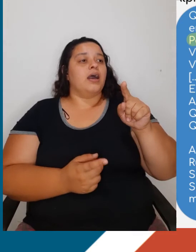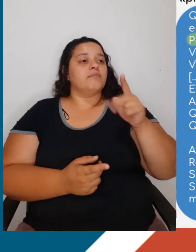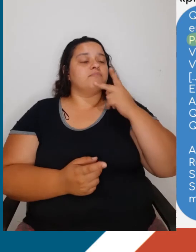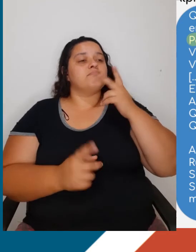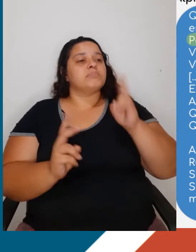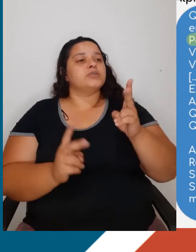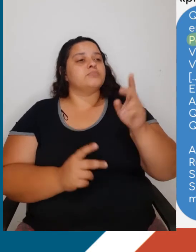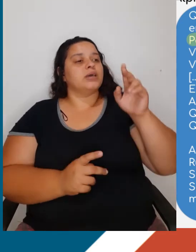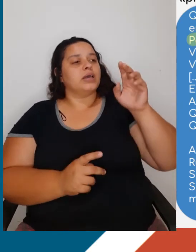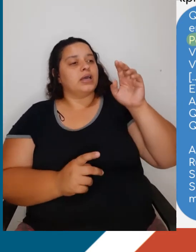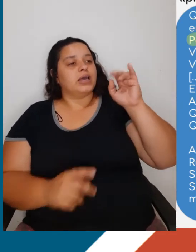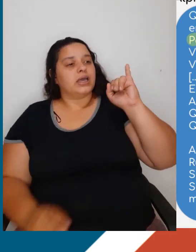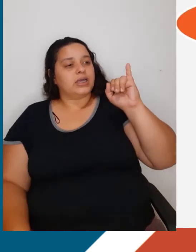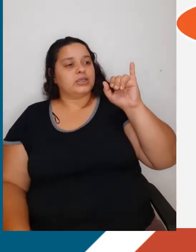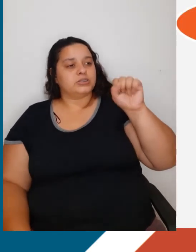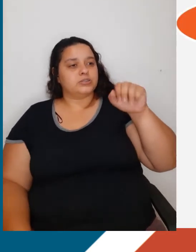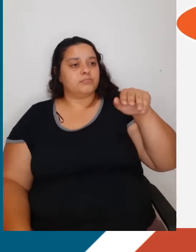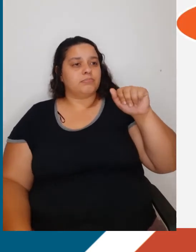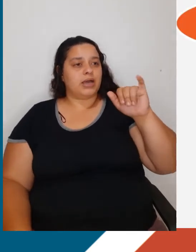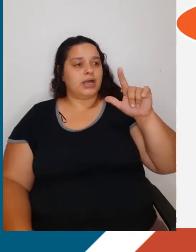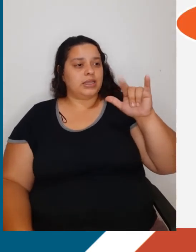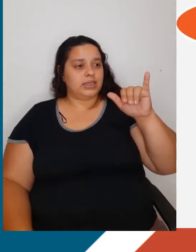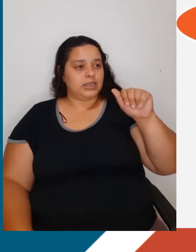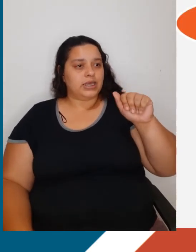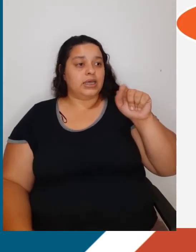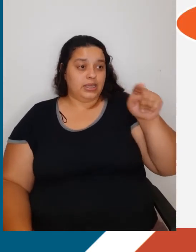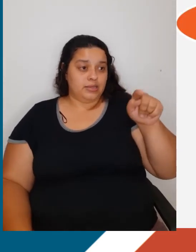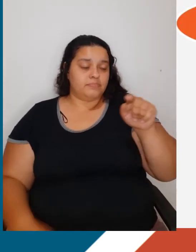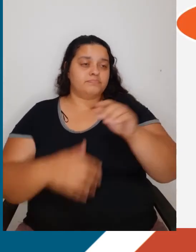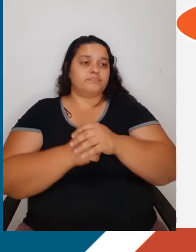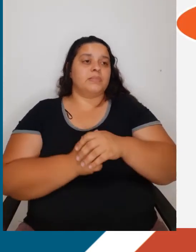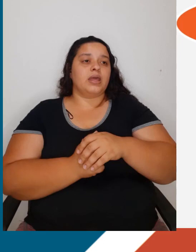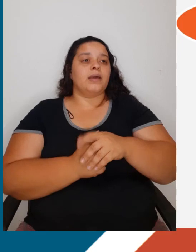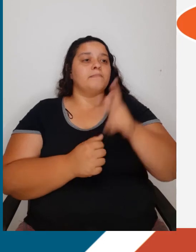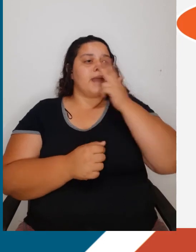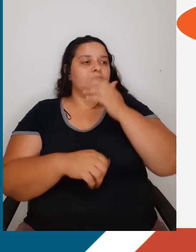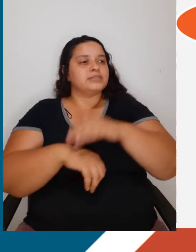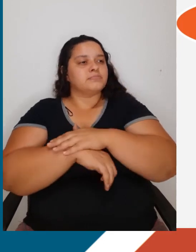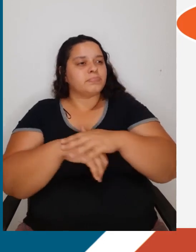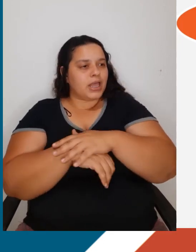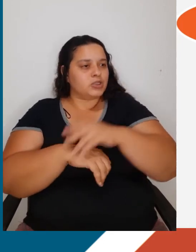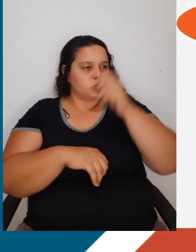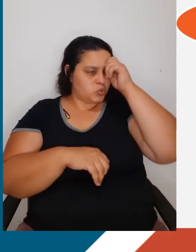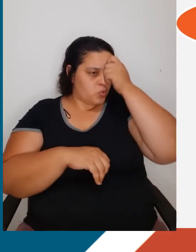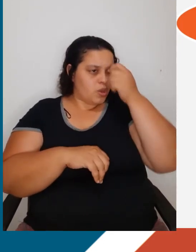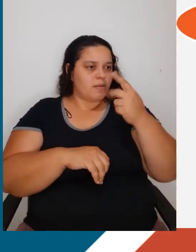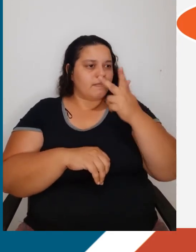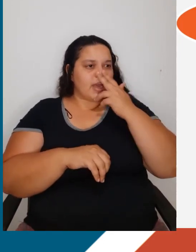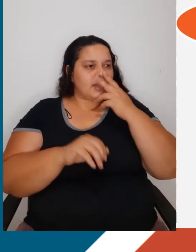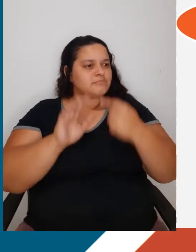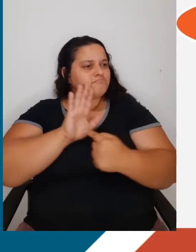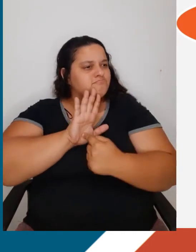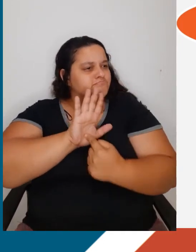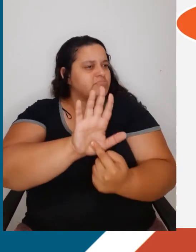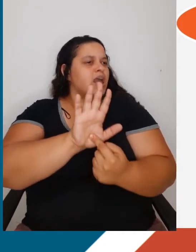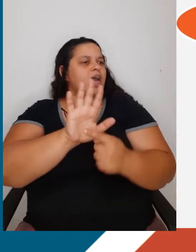sonhar, aproximando-a da temática da marginalização social. Esmalha, como alguém de pele escura, representa aqueles que